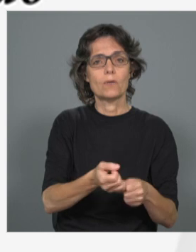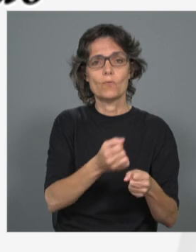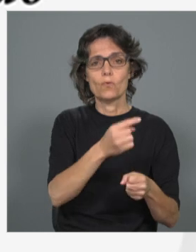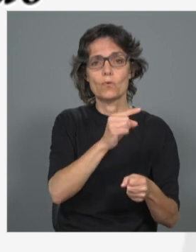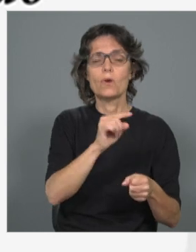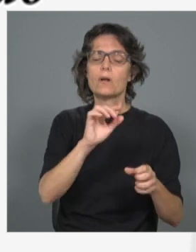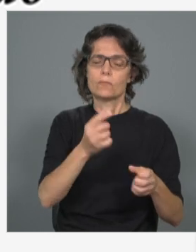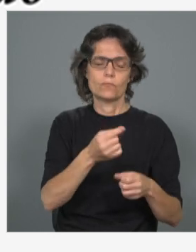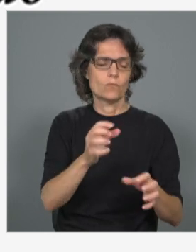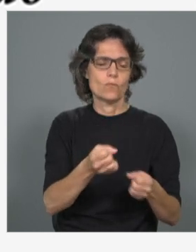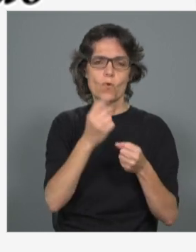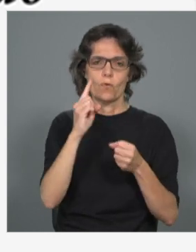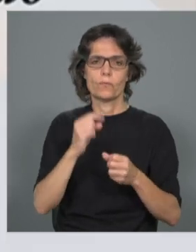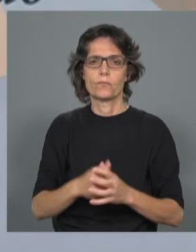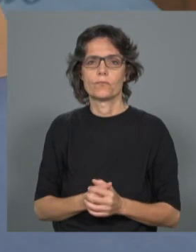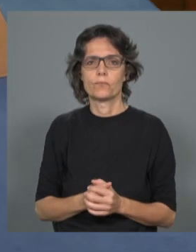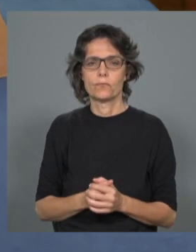ser-lhes-ão retidos."